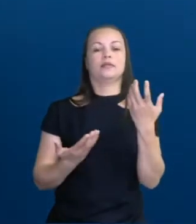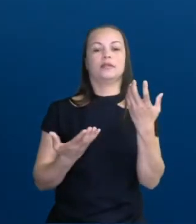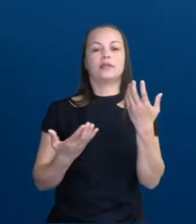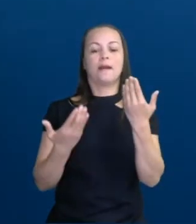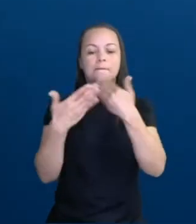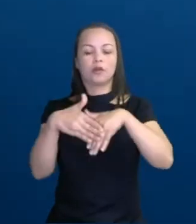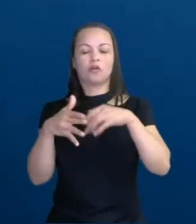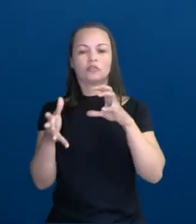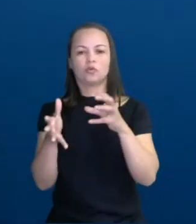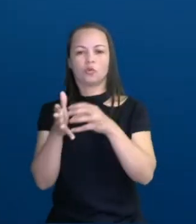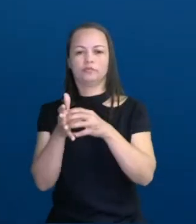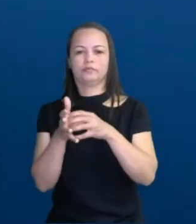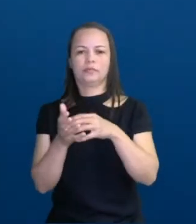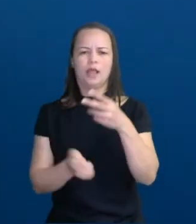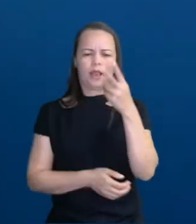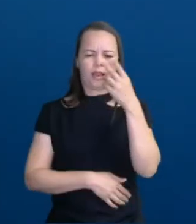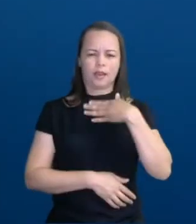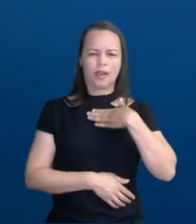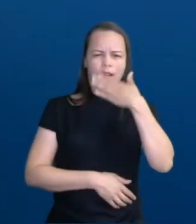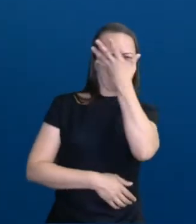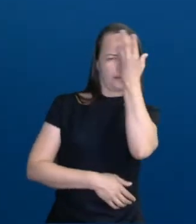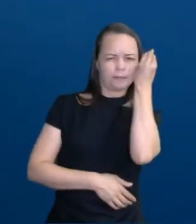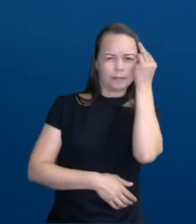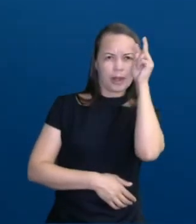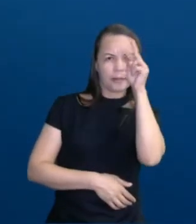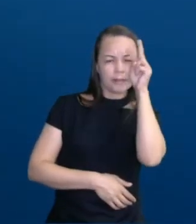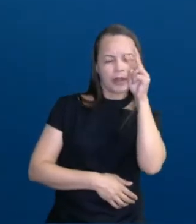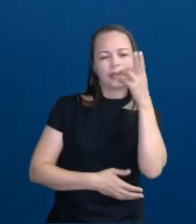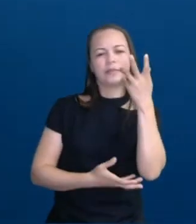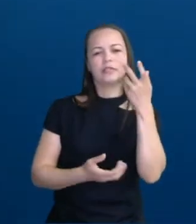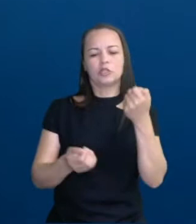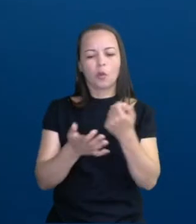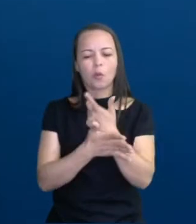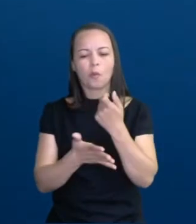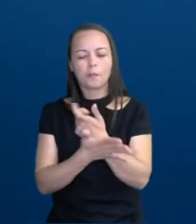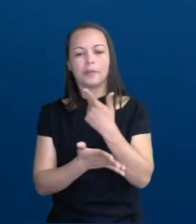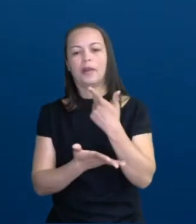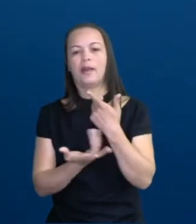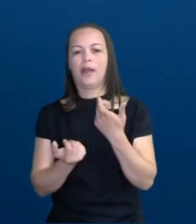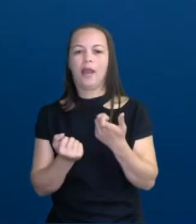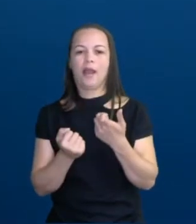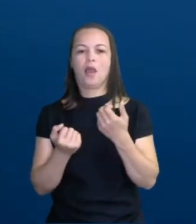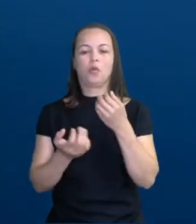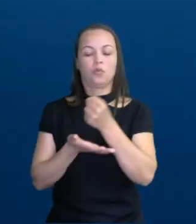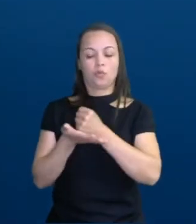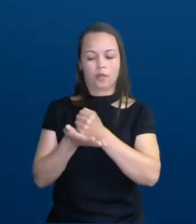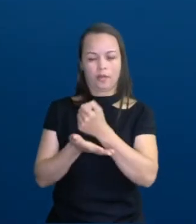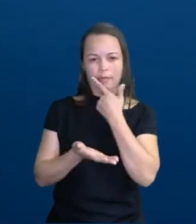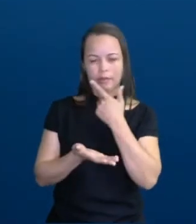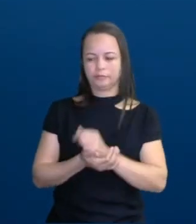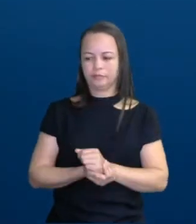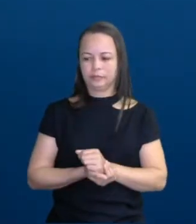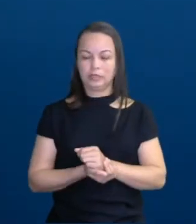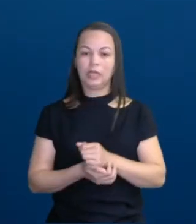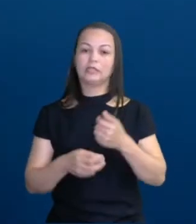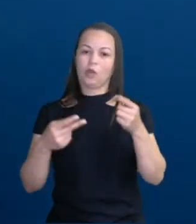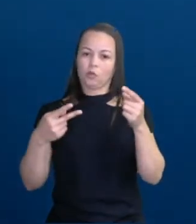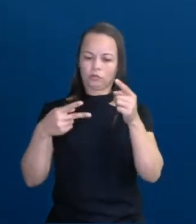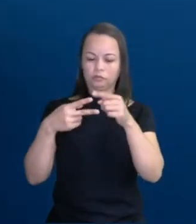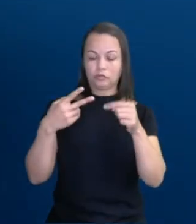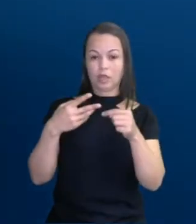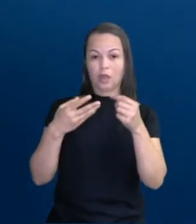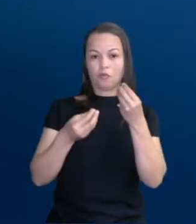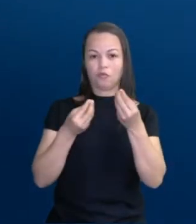comprar os remédios percebam que nesses nesses casos aqui ó o verbo esquecer' e o verbo lembrar